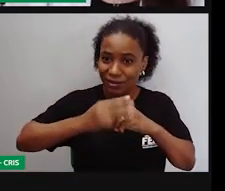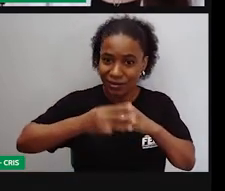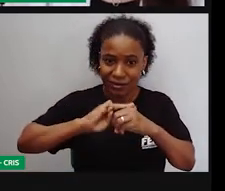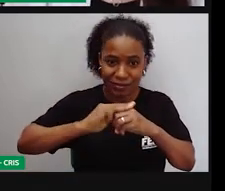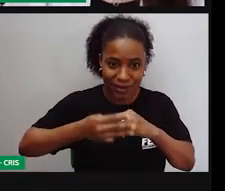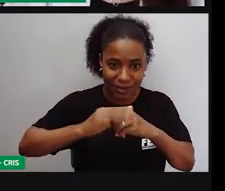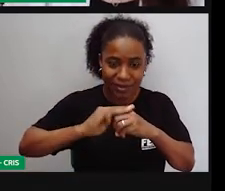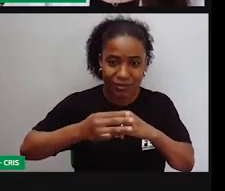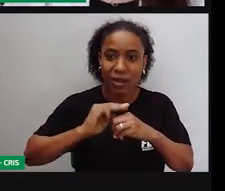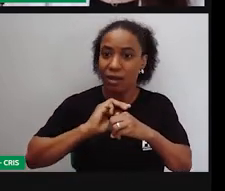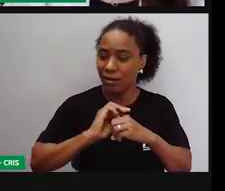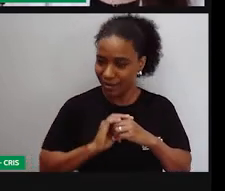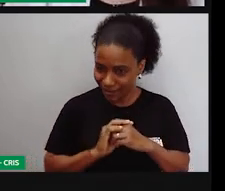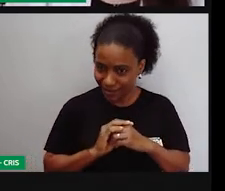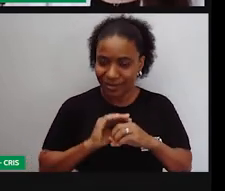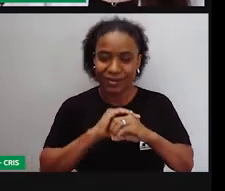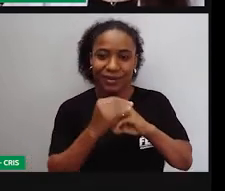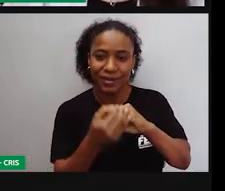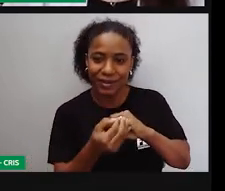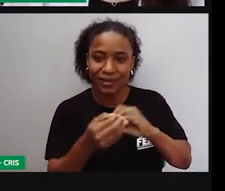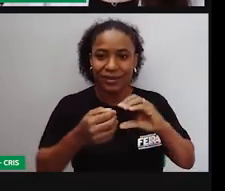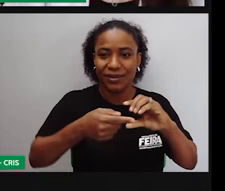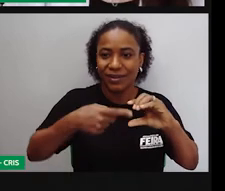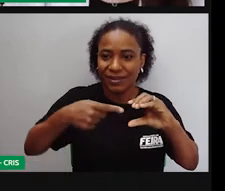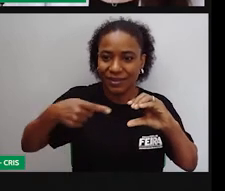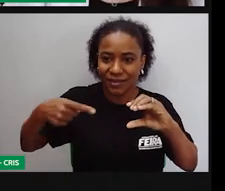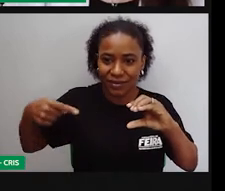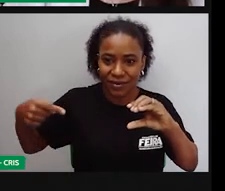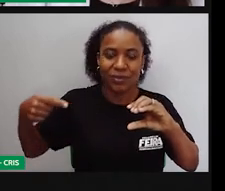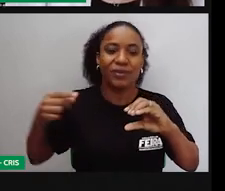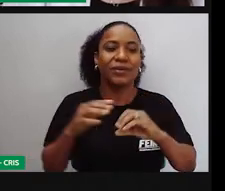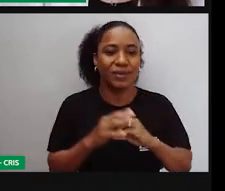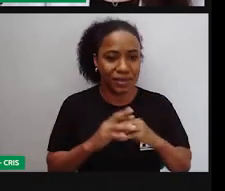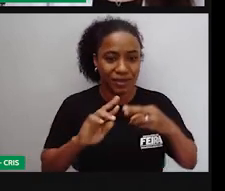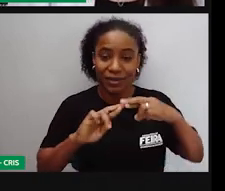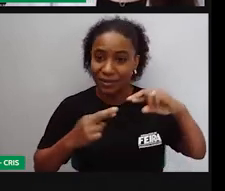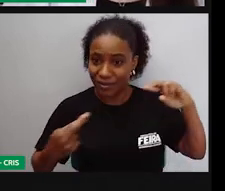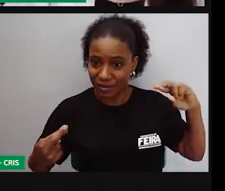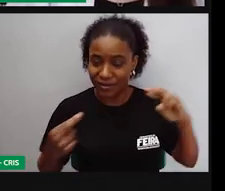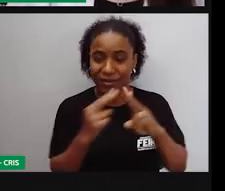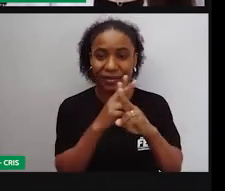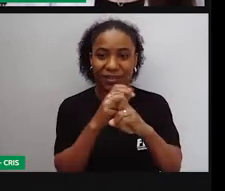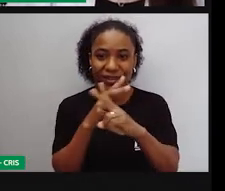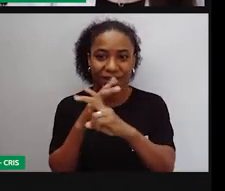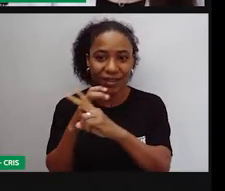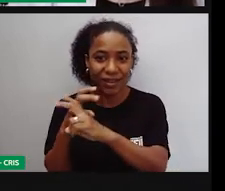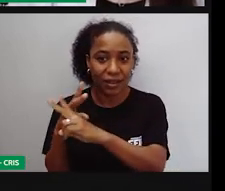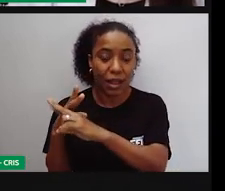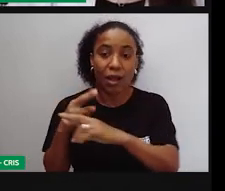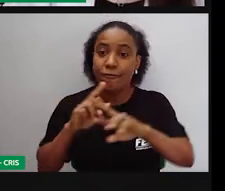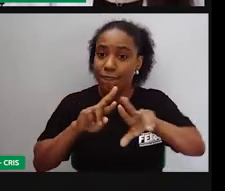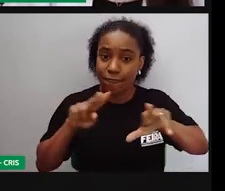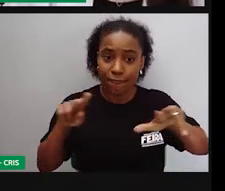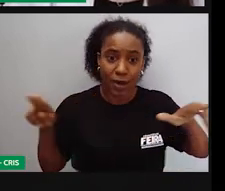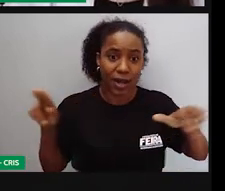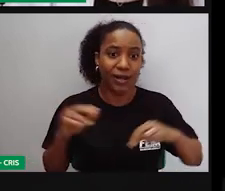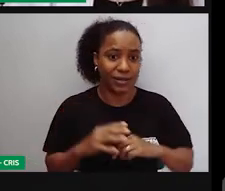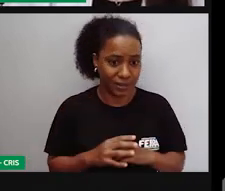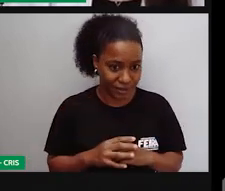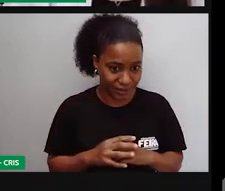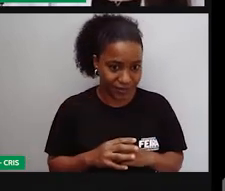núcleo, né, flagelo, ribossomos, membrana. Então, assim, aqui nós temos dois tipos,